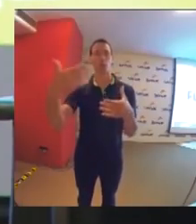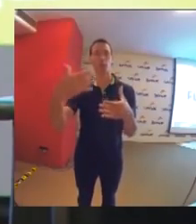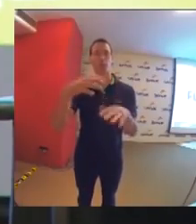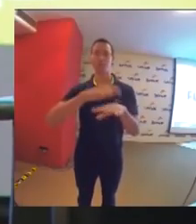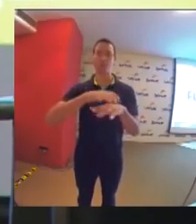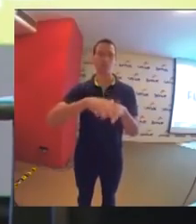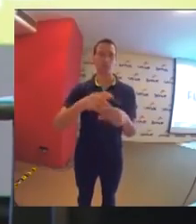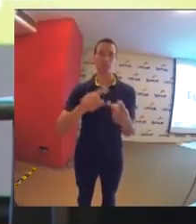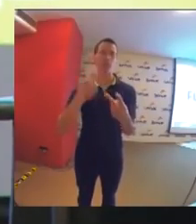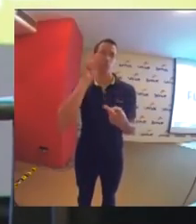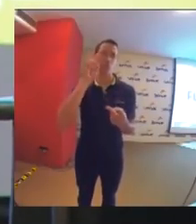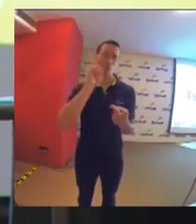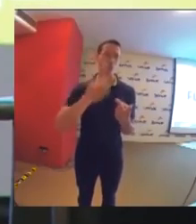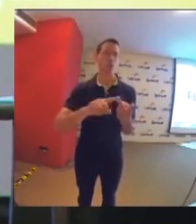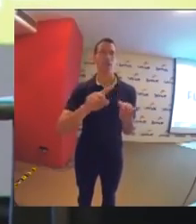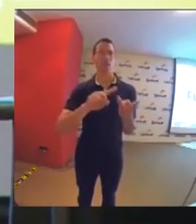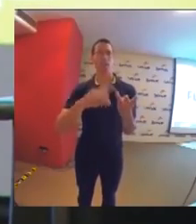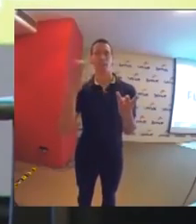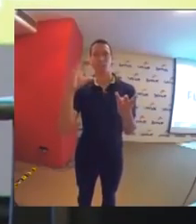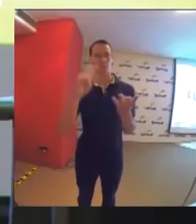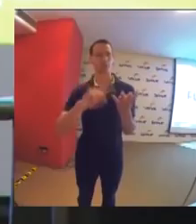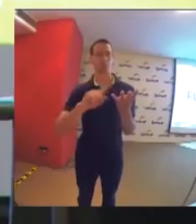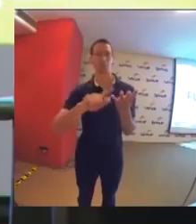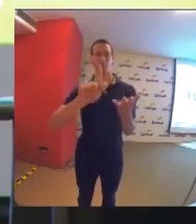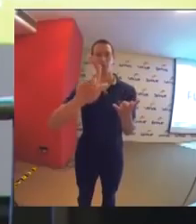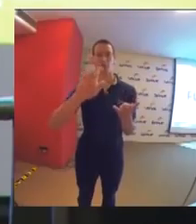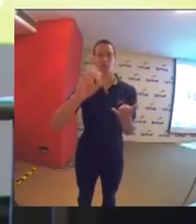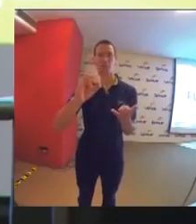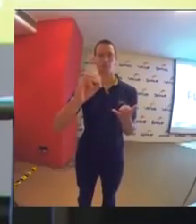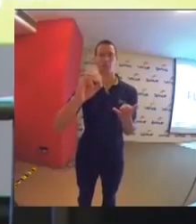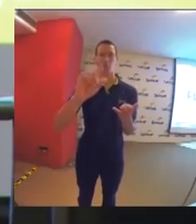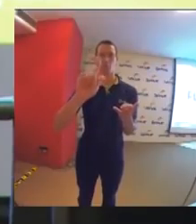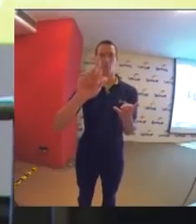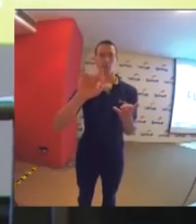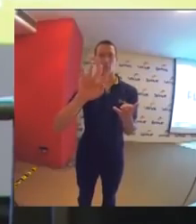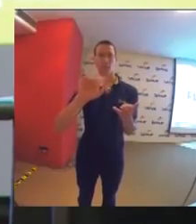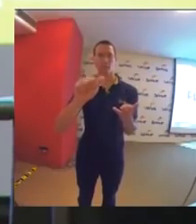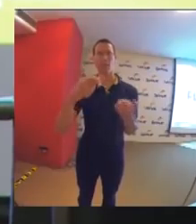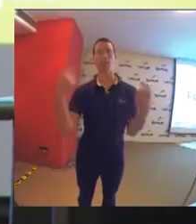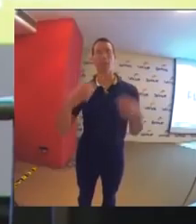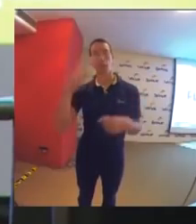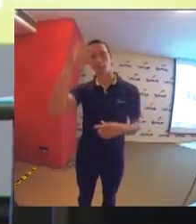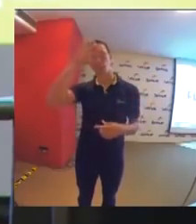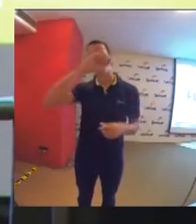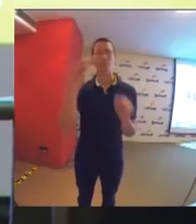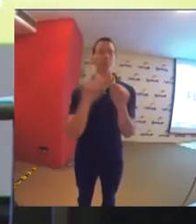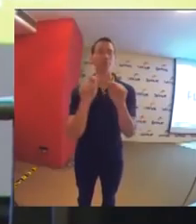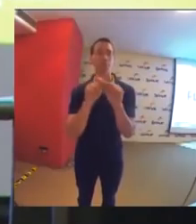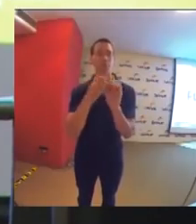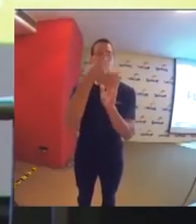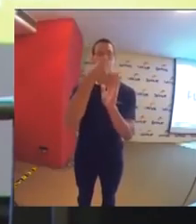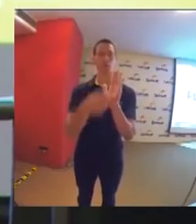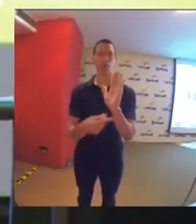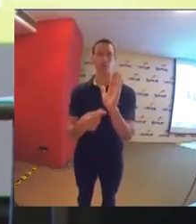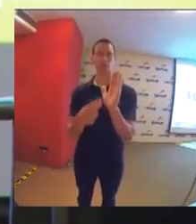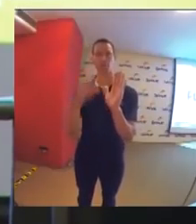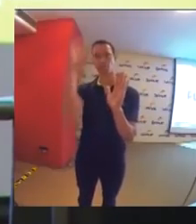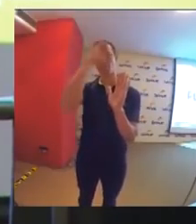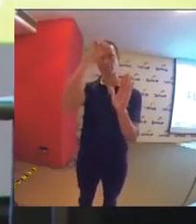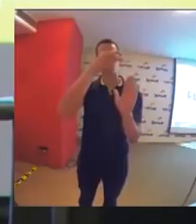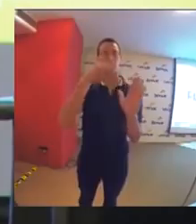português, tudo que eles precisavam de aprender para fazer o projeto. Aprendizagem significativa.